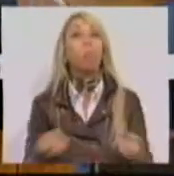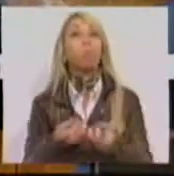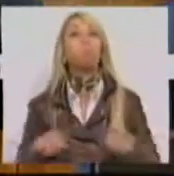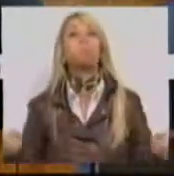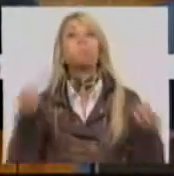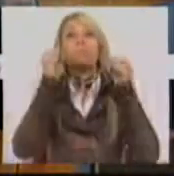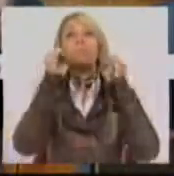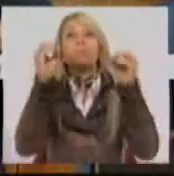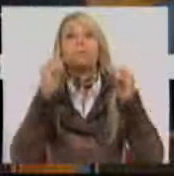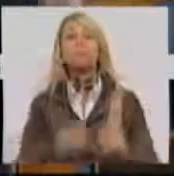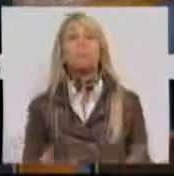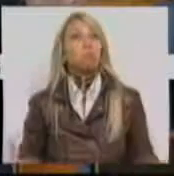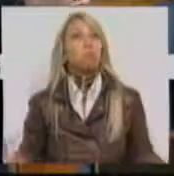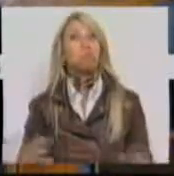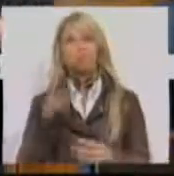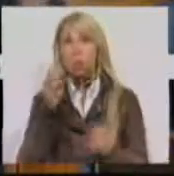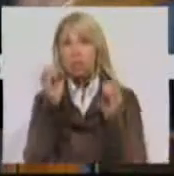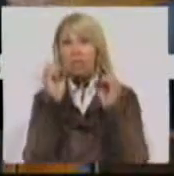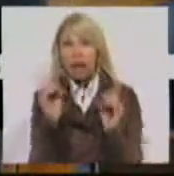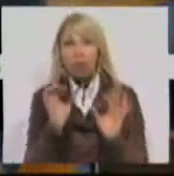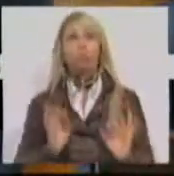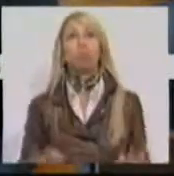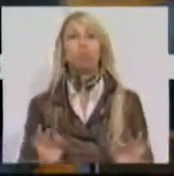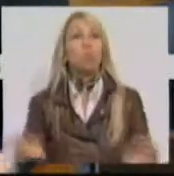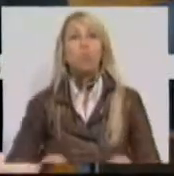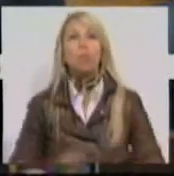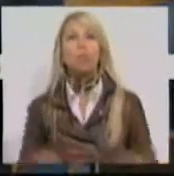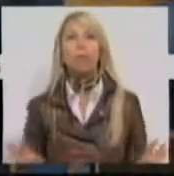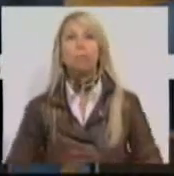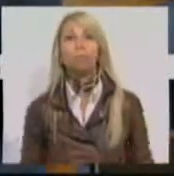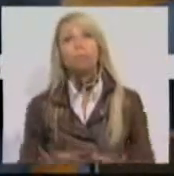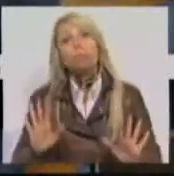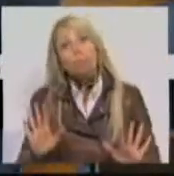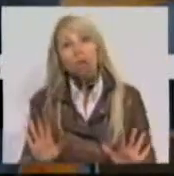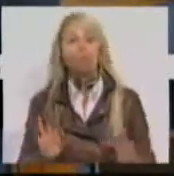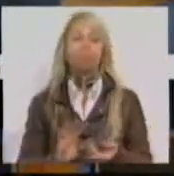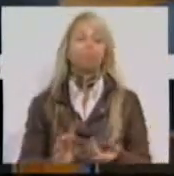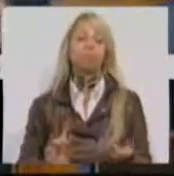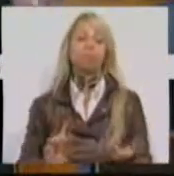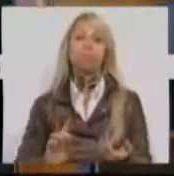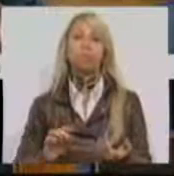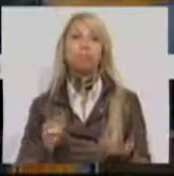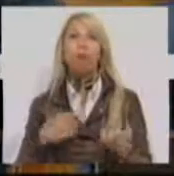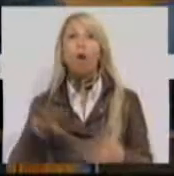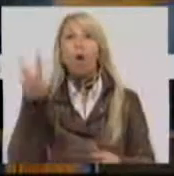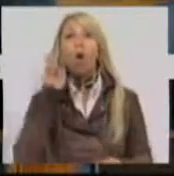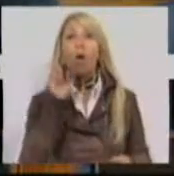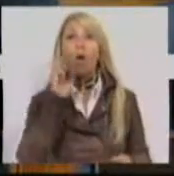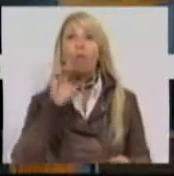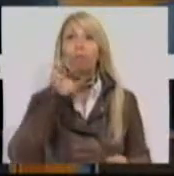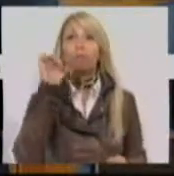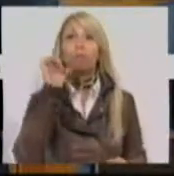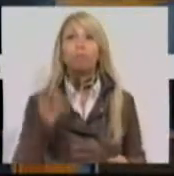zero. Estamos perante um zero absoluta, não existe. Mas em contrapartida, nós ouvimos sempre